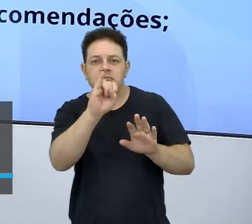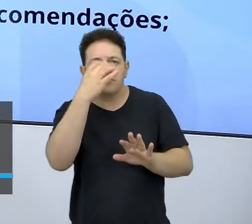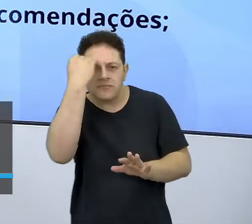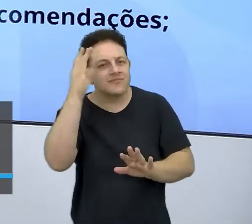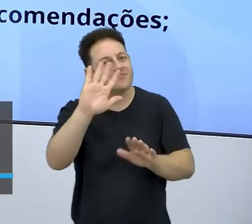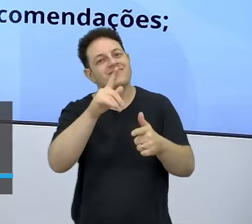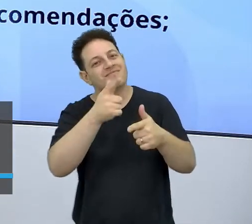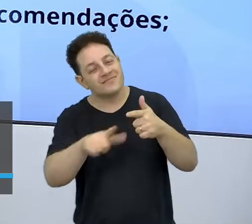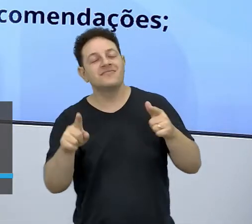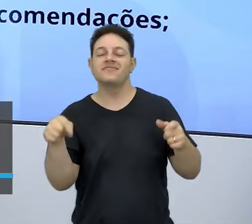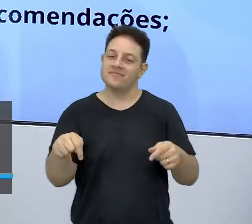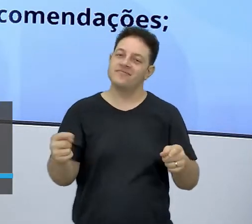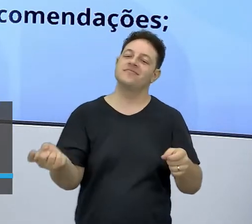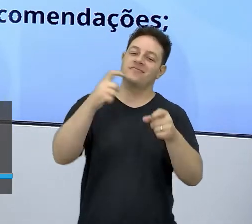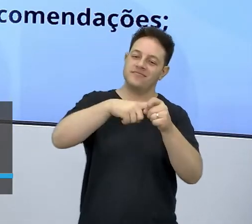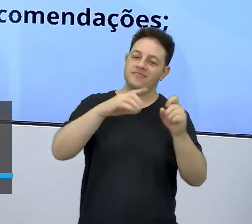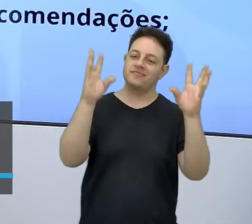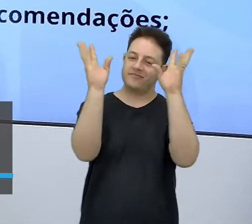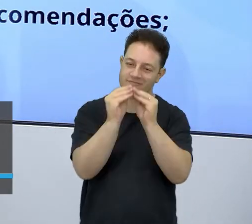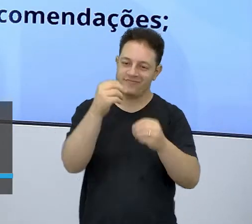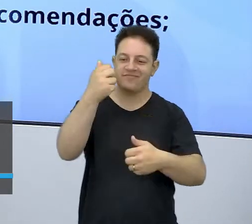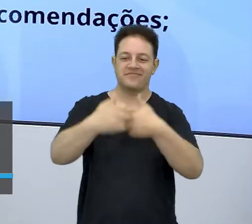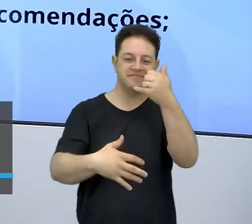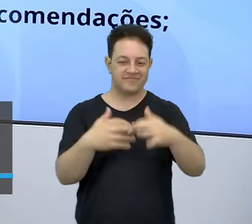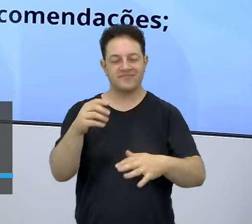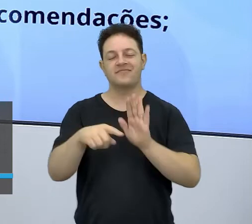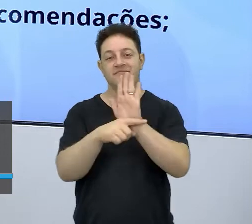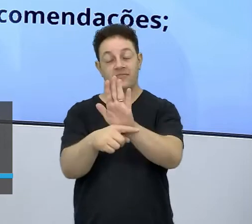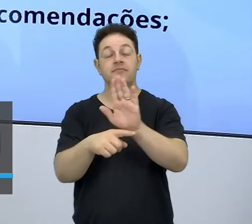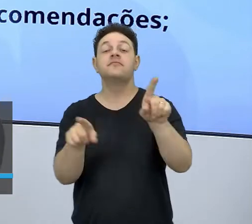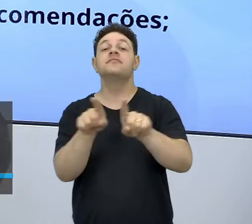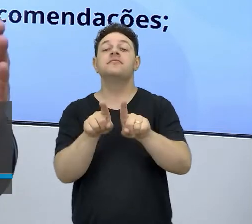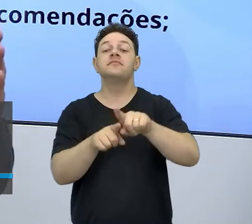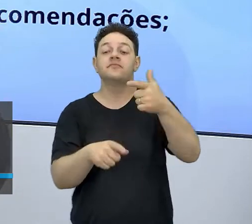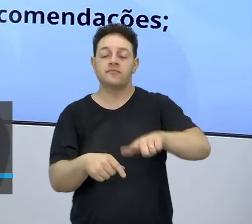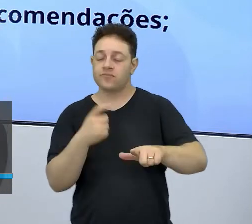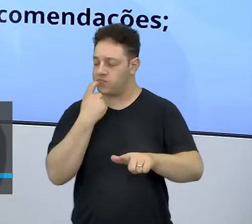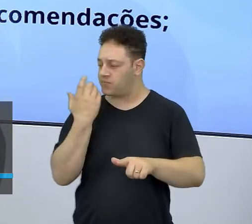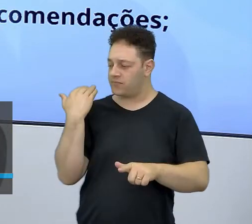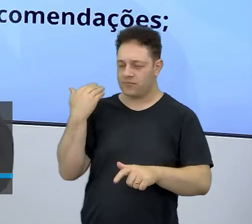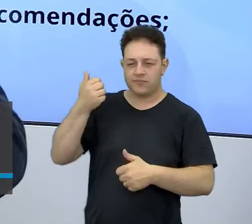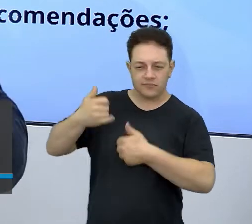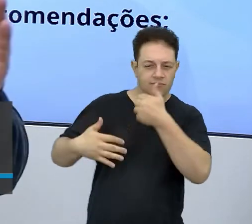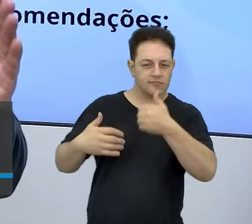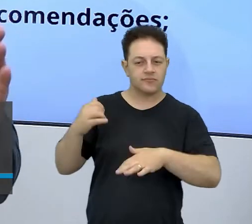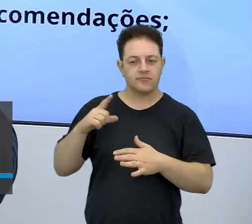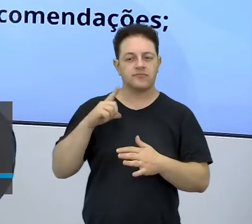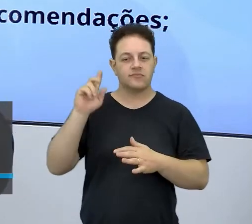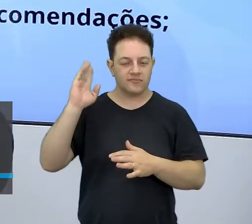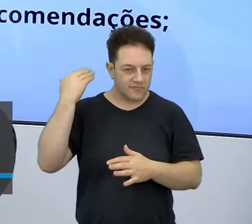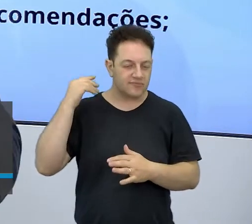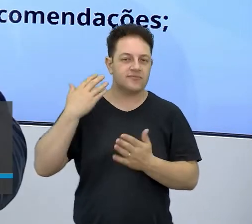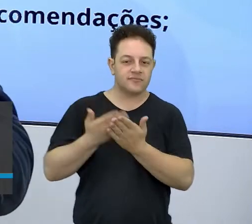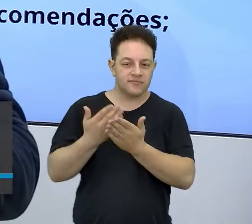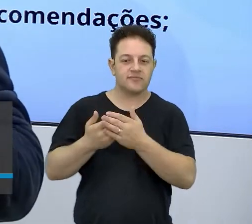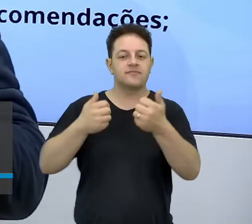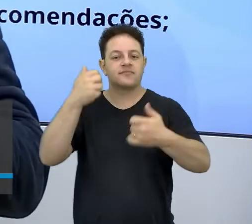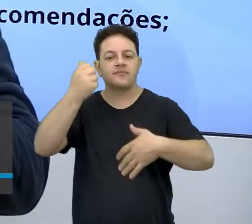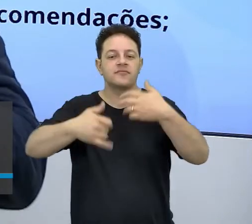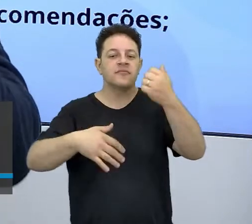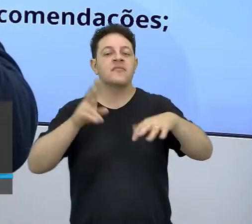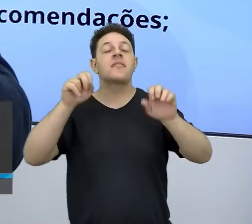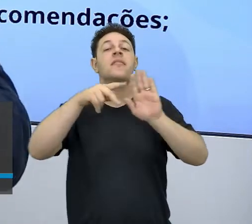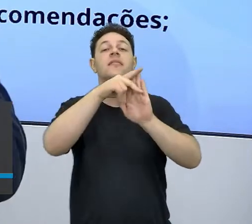que serve a retomada. E também falamos aí nessas últimas aulas, nessas últimas conversas que tivemos aí, falamos